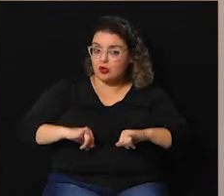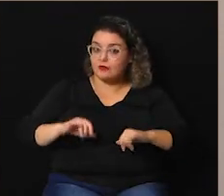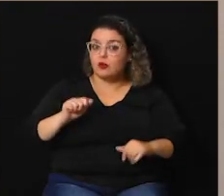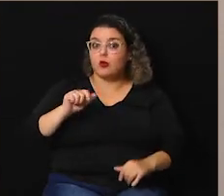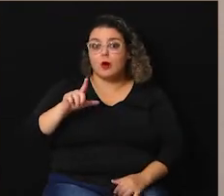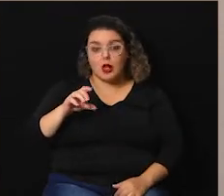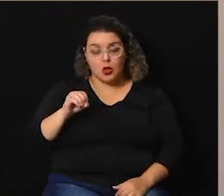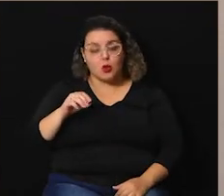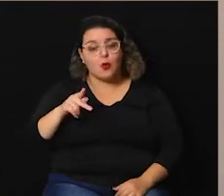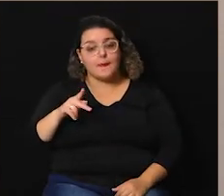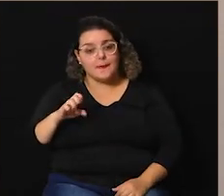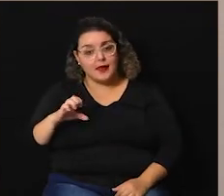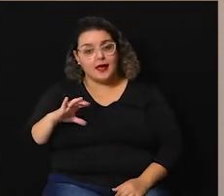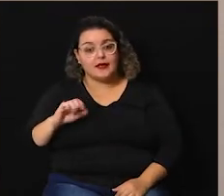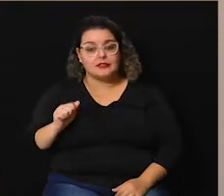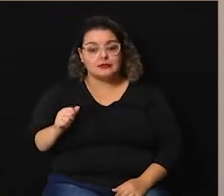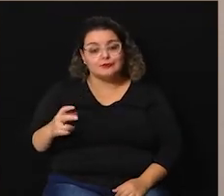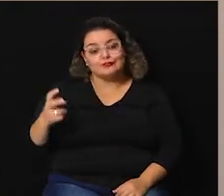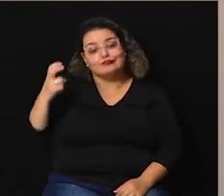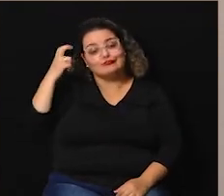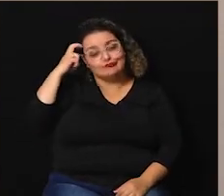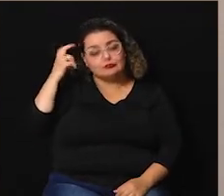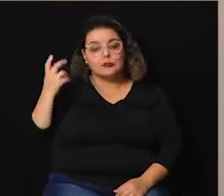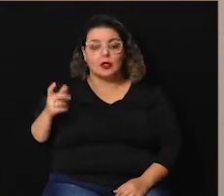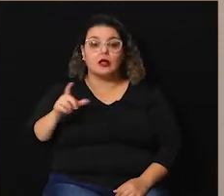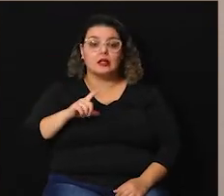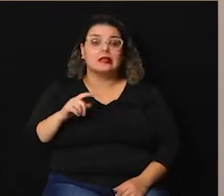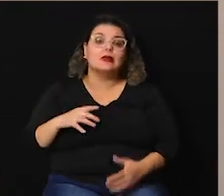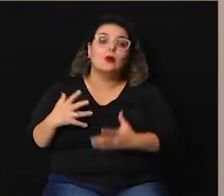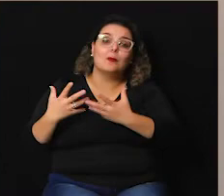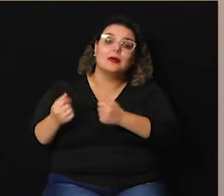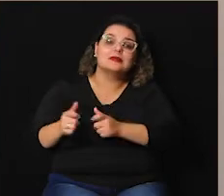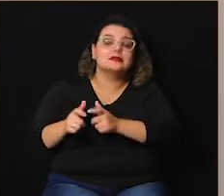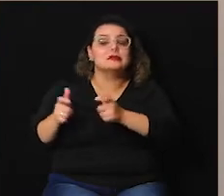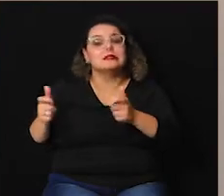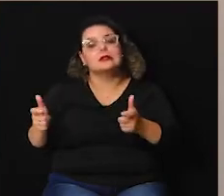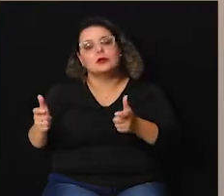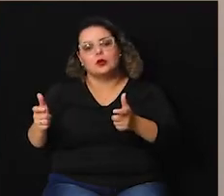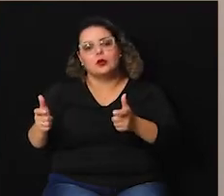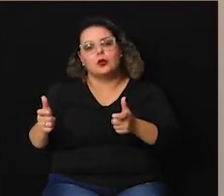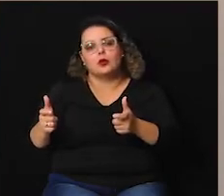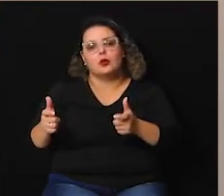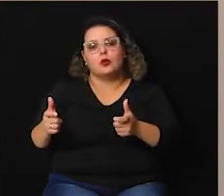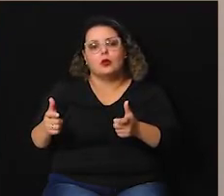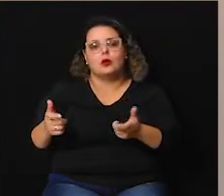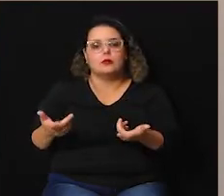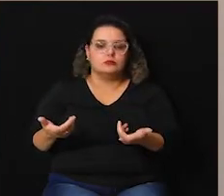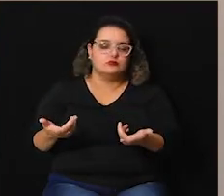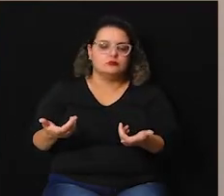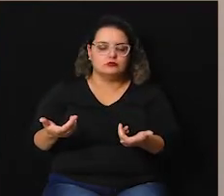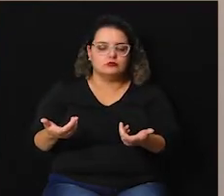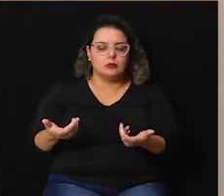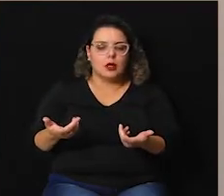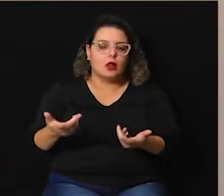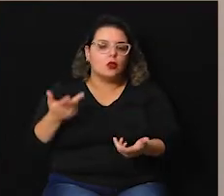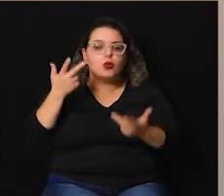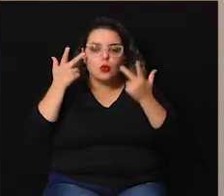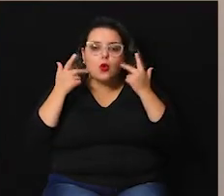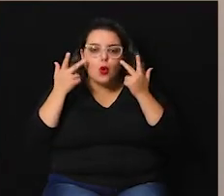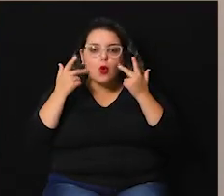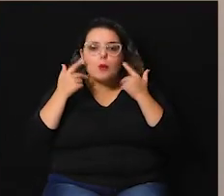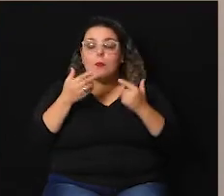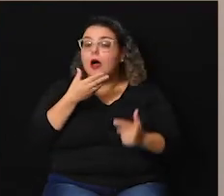e culturalmente há uma certa aceitação maior da constituição, até porque é mais